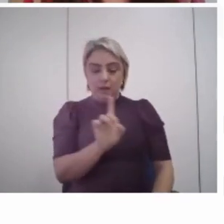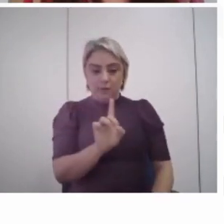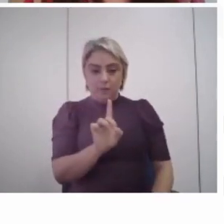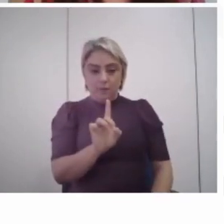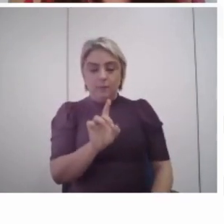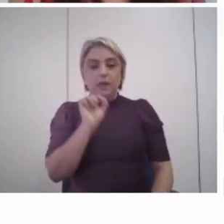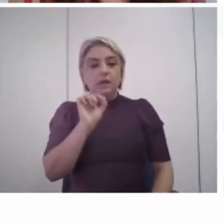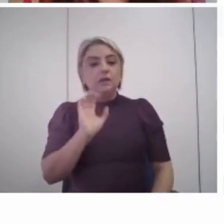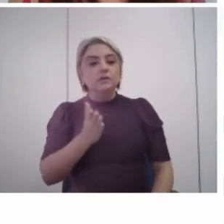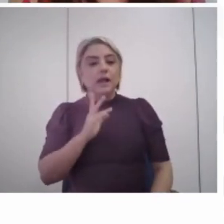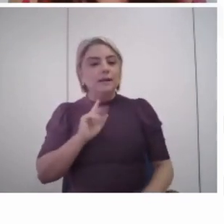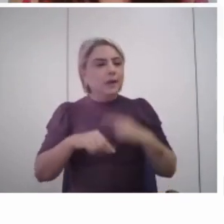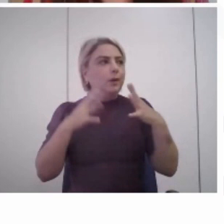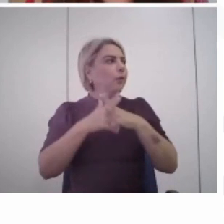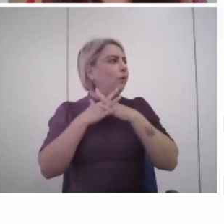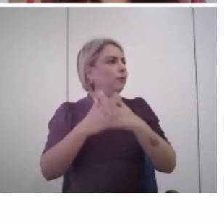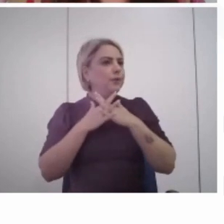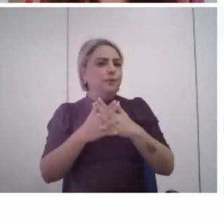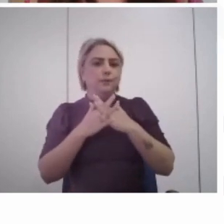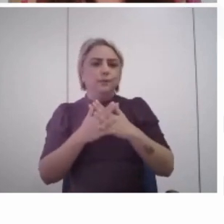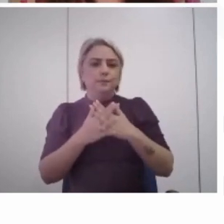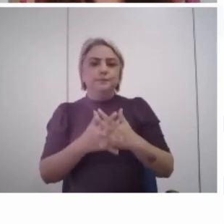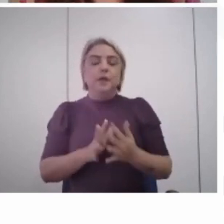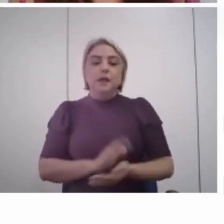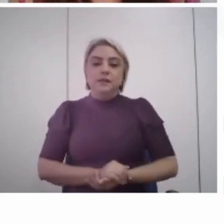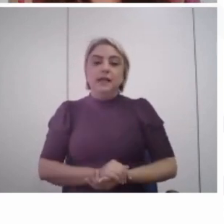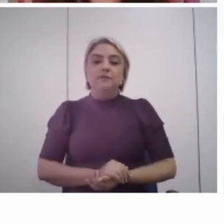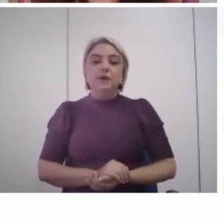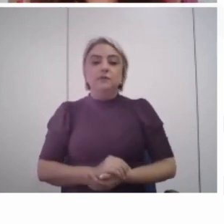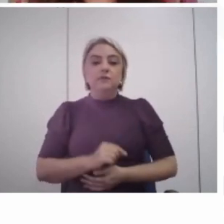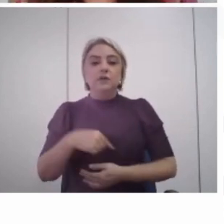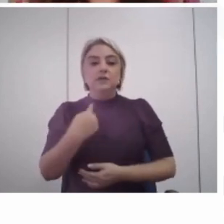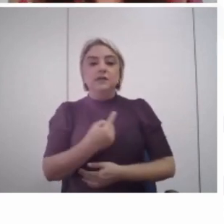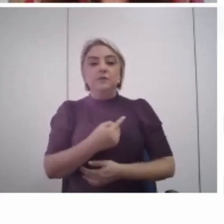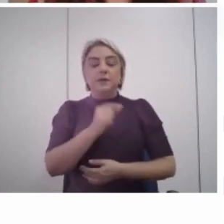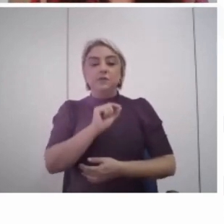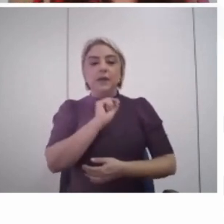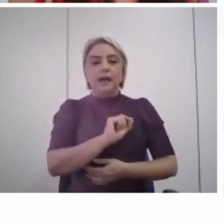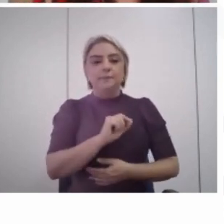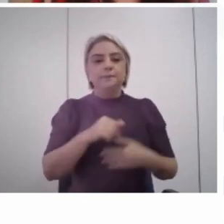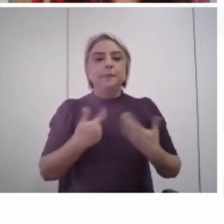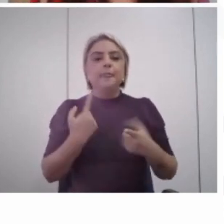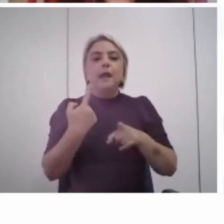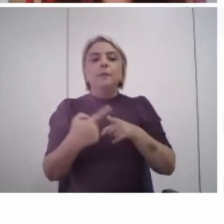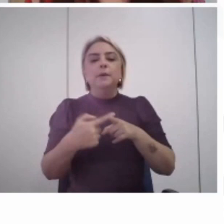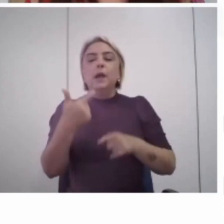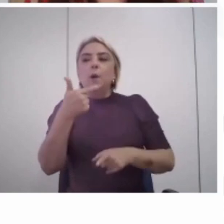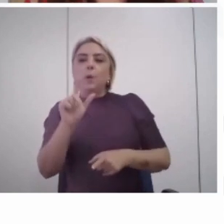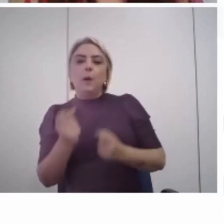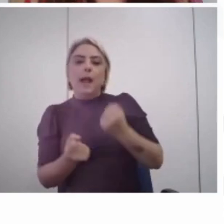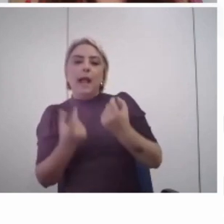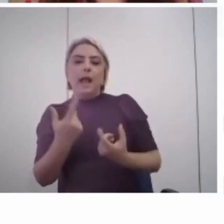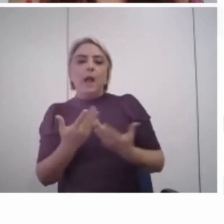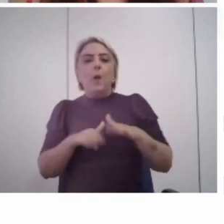Infocota. Isso gera bastante confusão também e as empresas têm sido chamadas para corrigir essa situação. Qual que é a outra exceção? Quando a pessoa